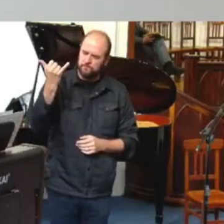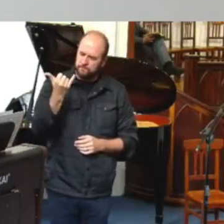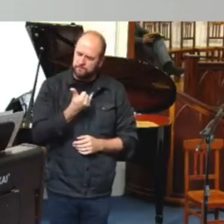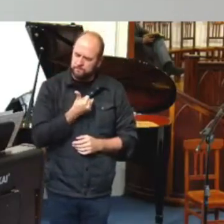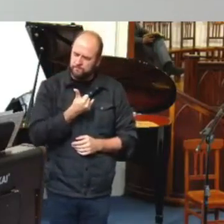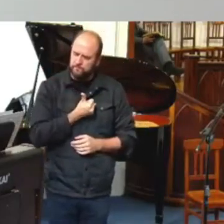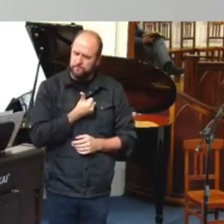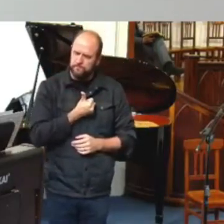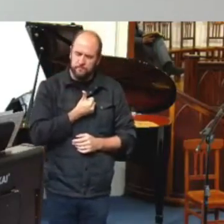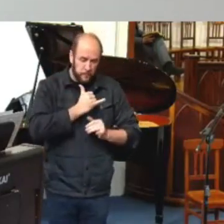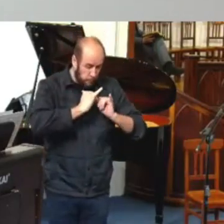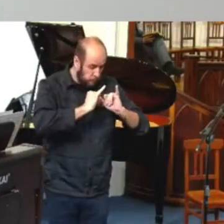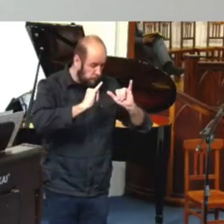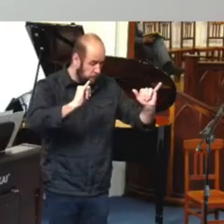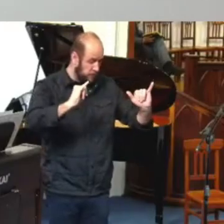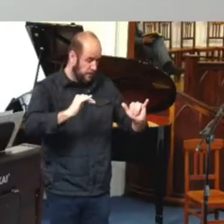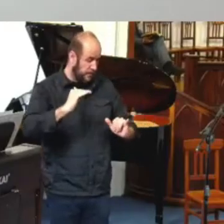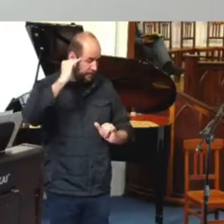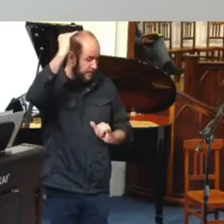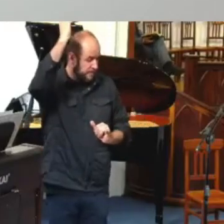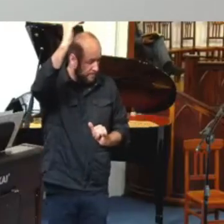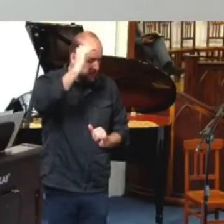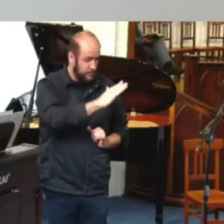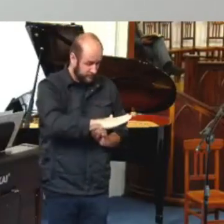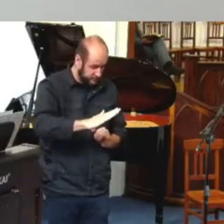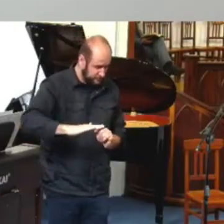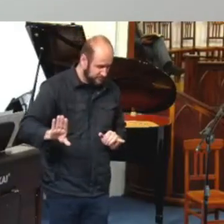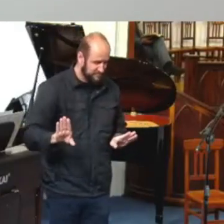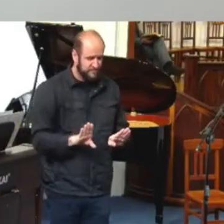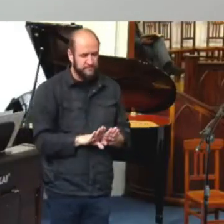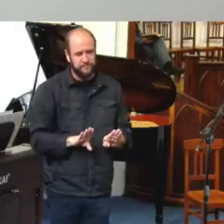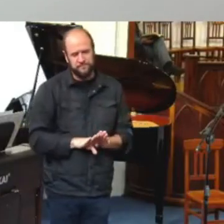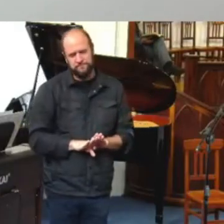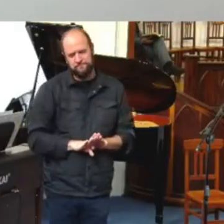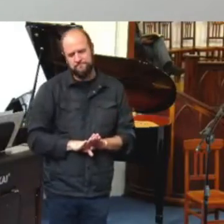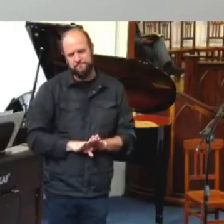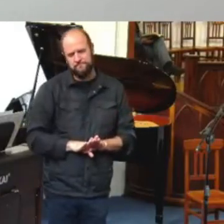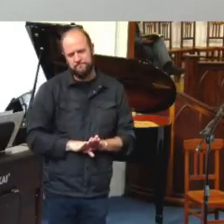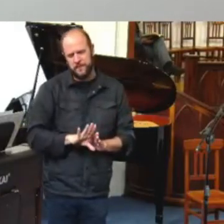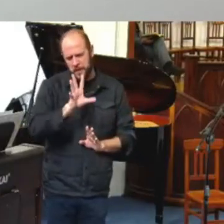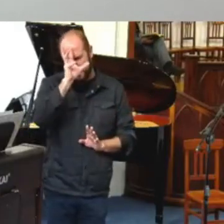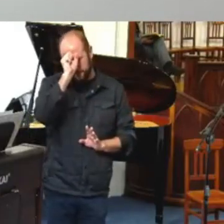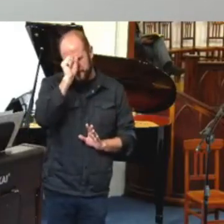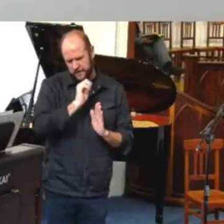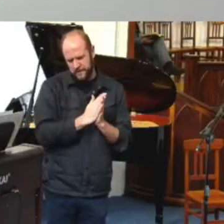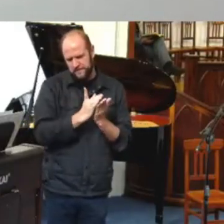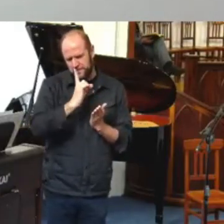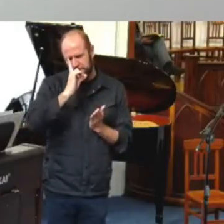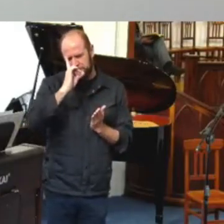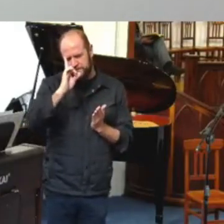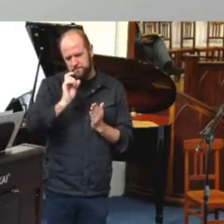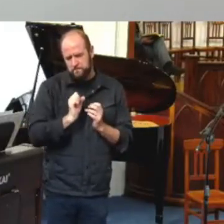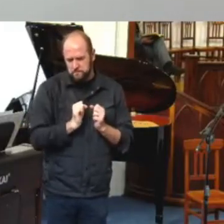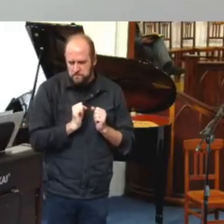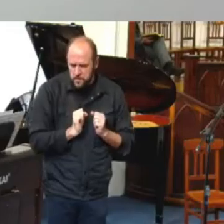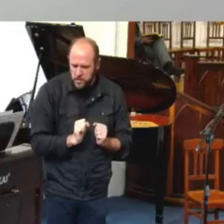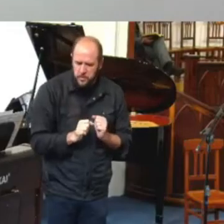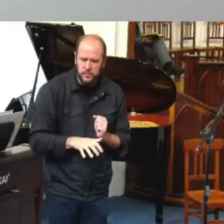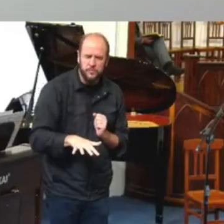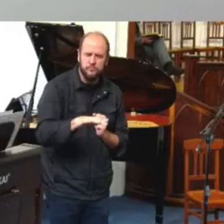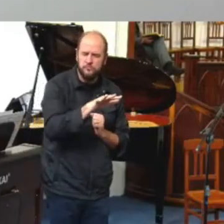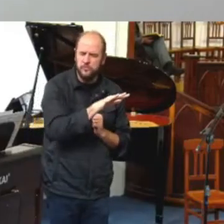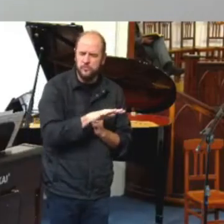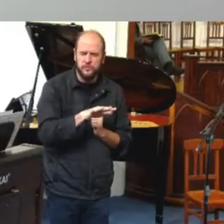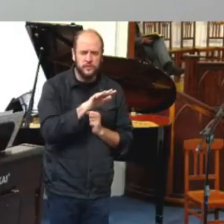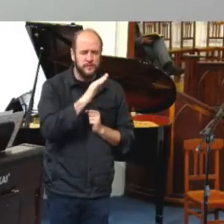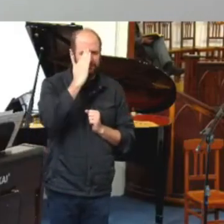não só a nós adultos, mas as crianças, enquanto estiverem fazendo seus desenhos, para que, à